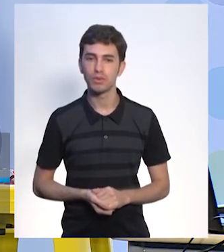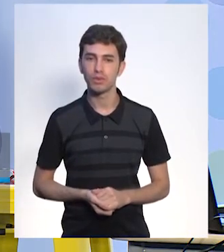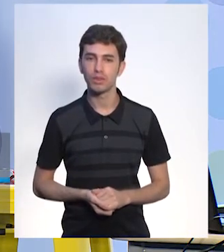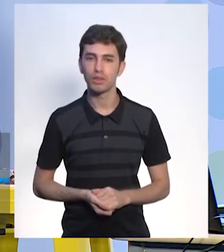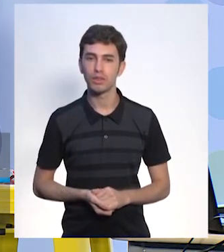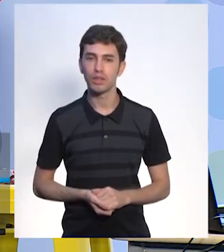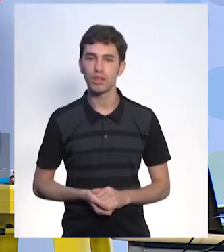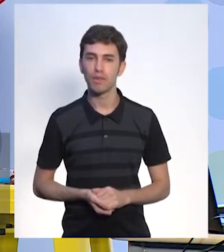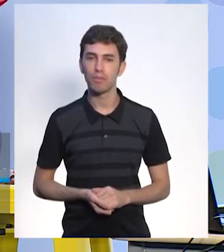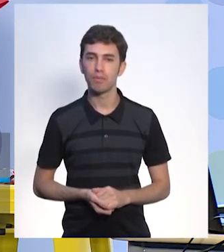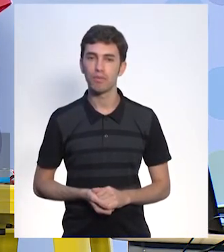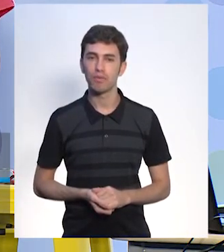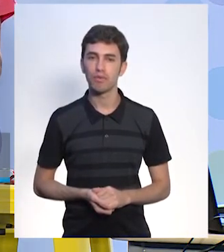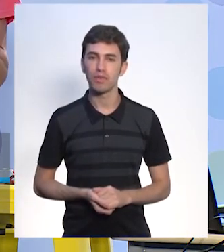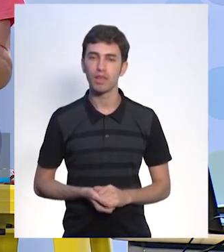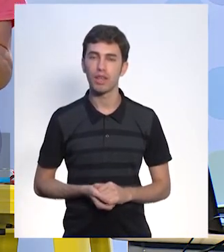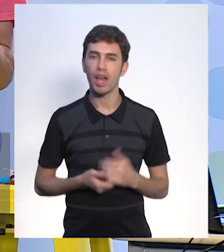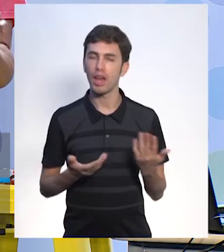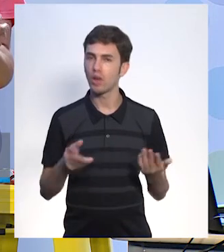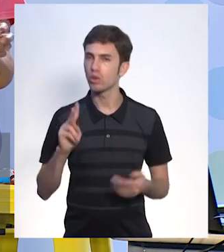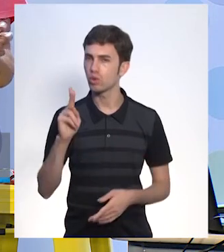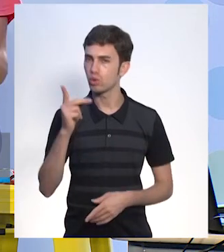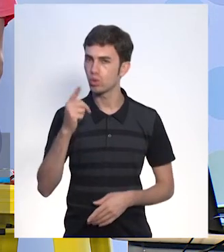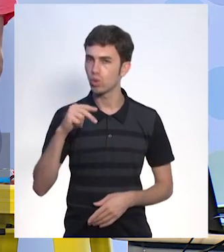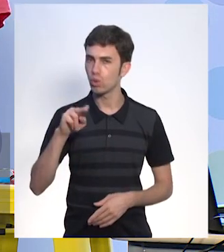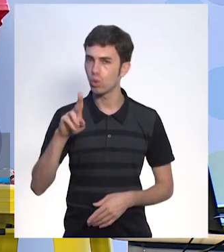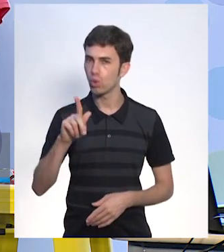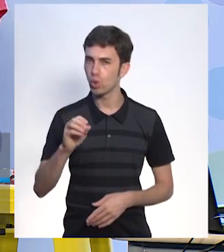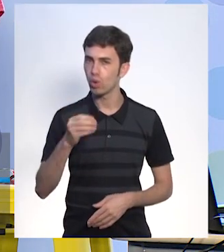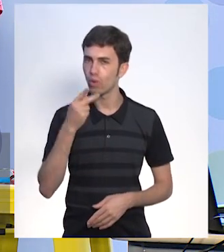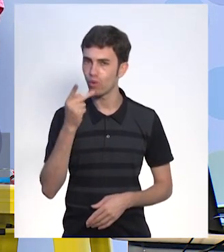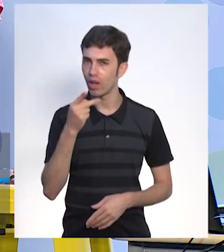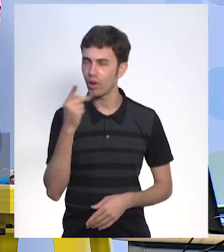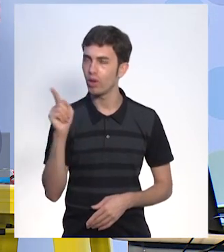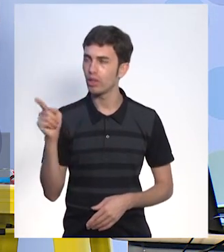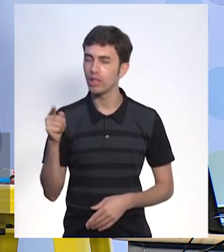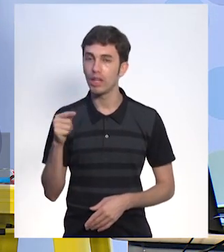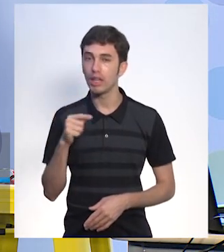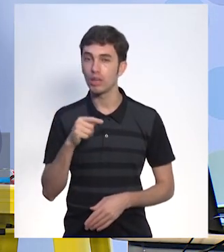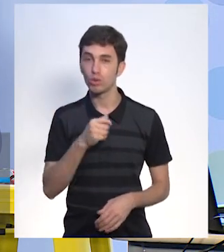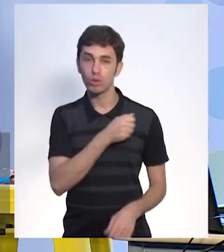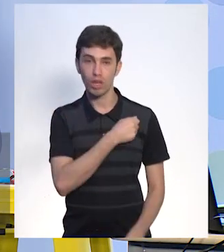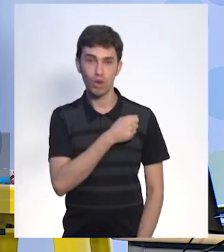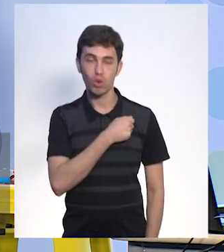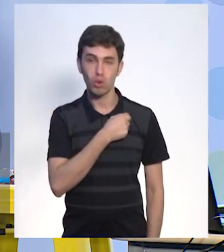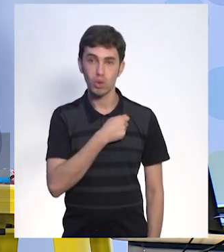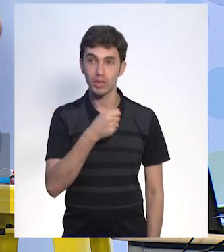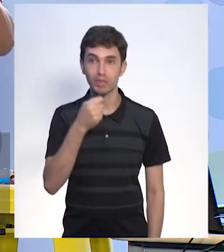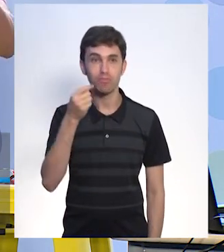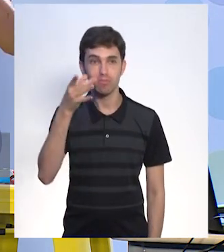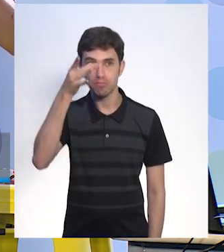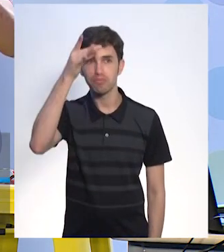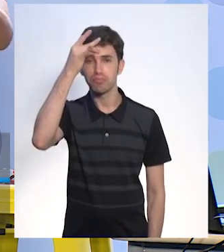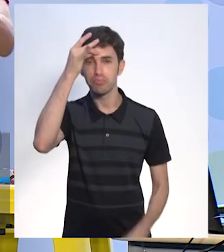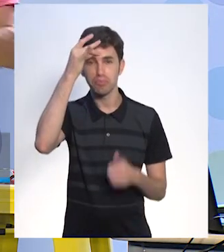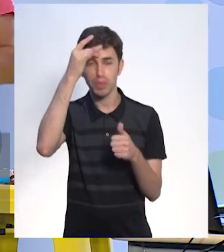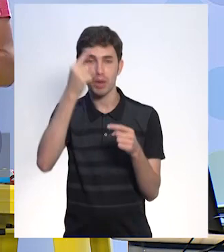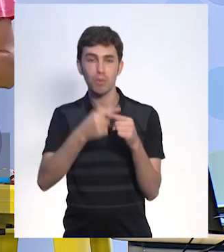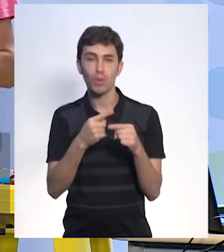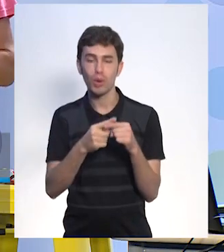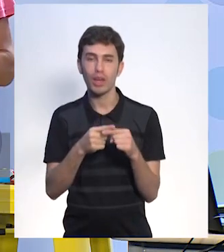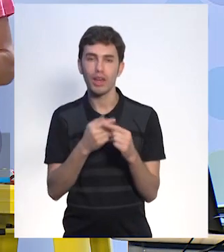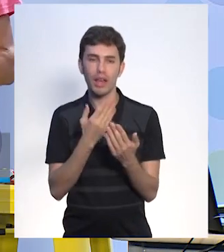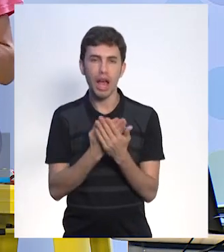memória fresquinha em relação aos polígonos, porque já foi aula recente que a